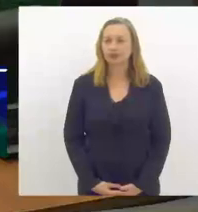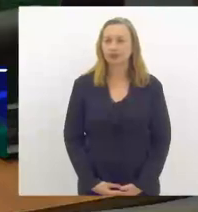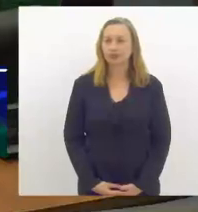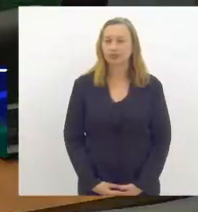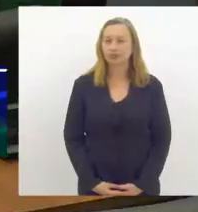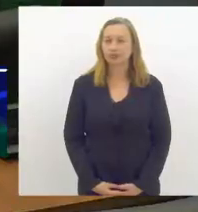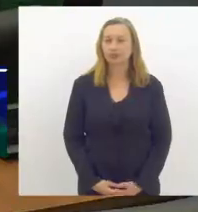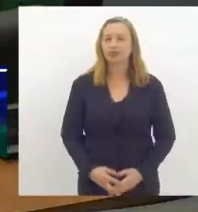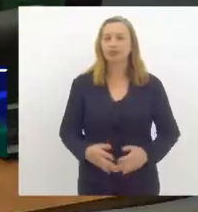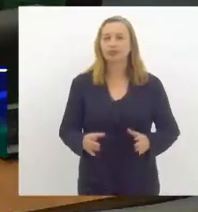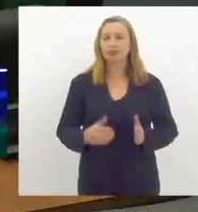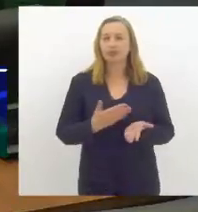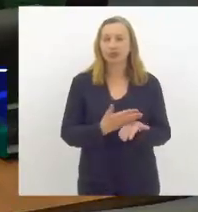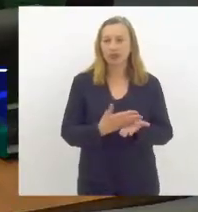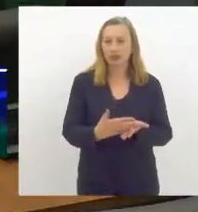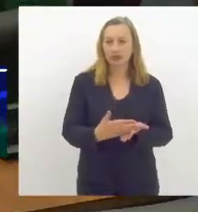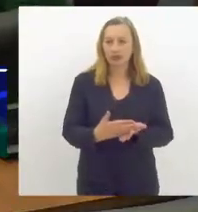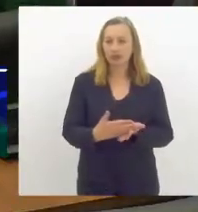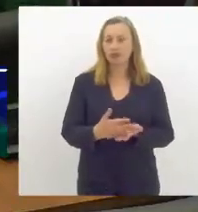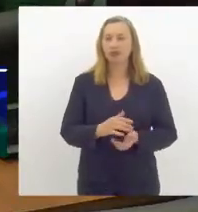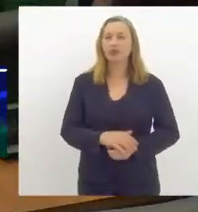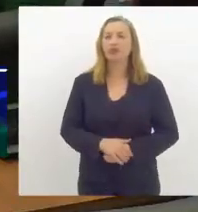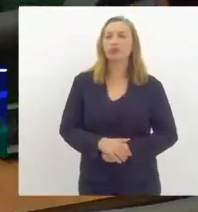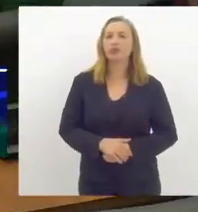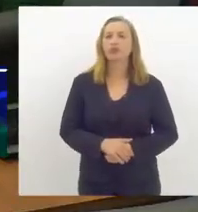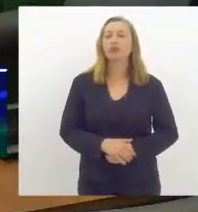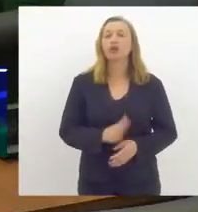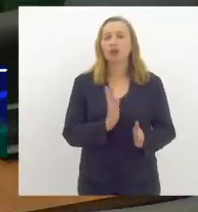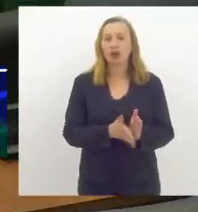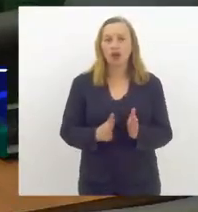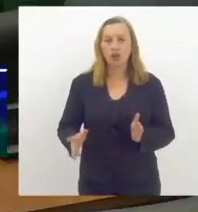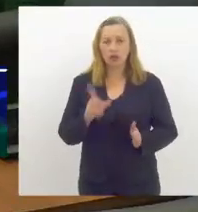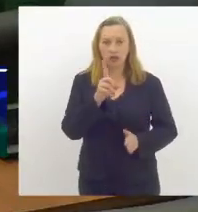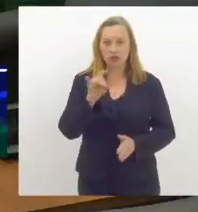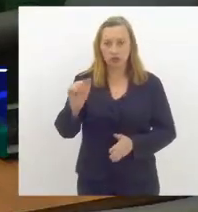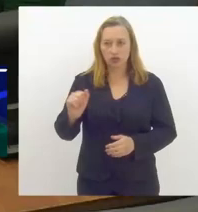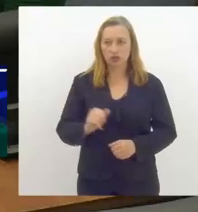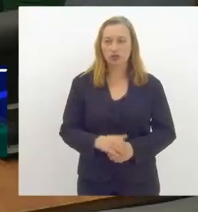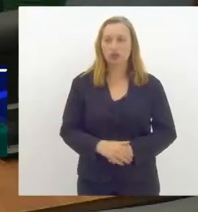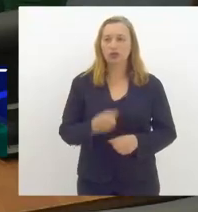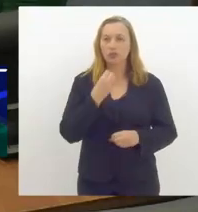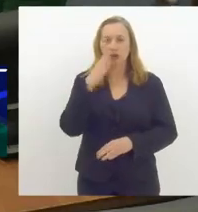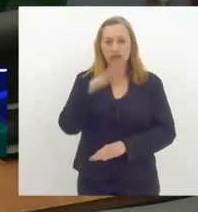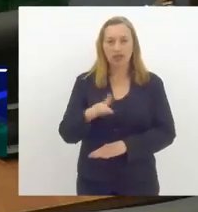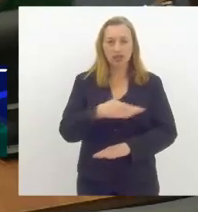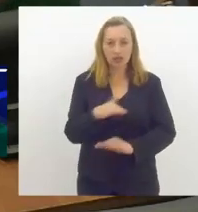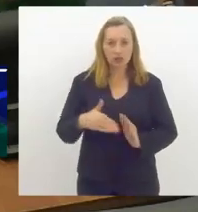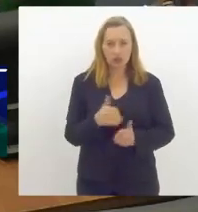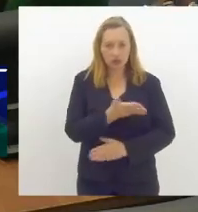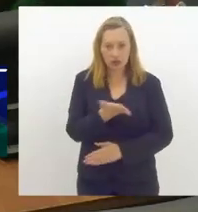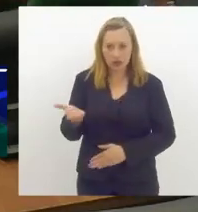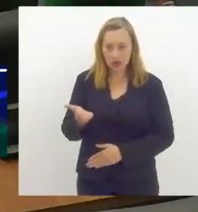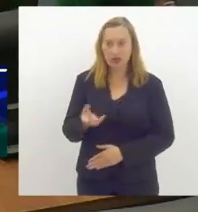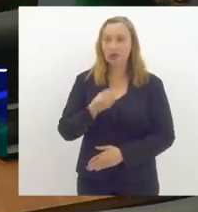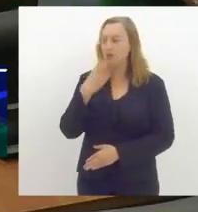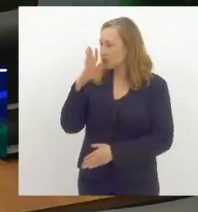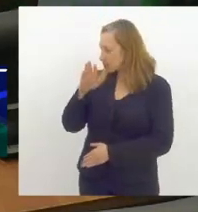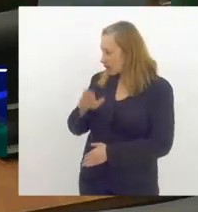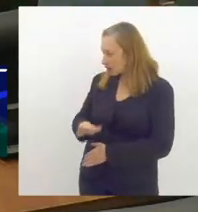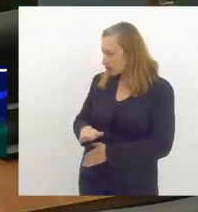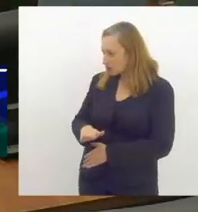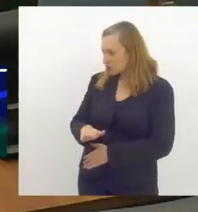Ah tá reaberta a sessão passa-se a ordem do dia boa tarde a todas e todos boa